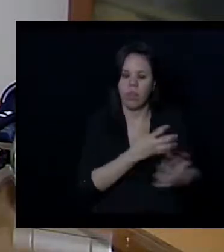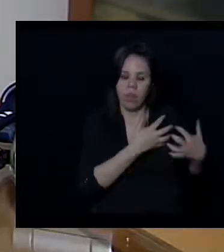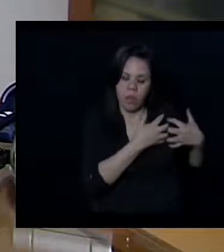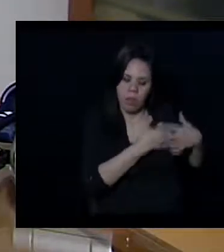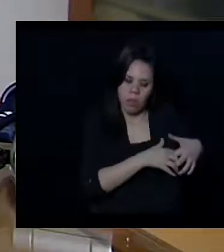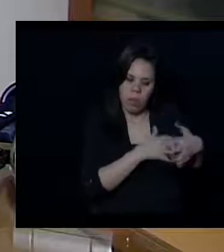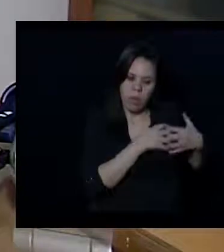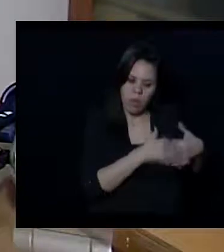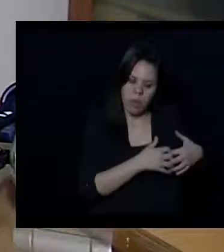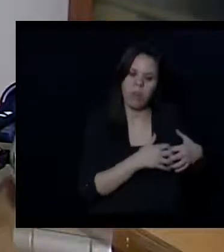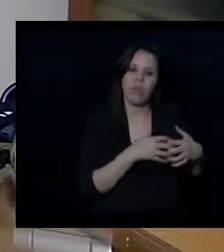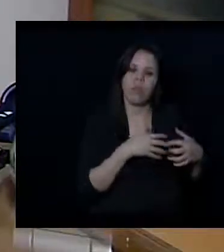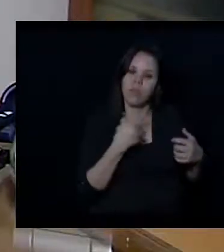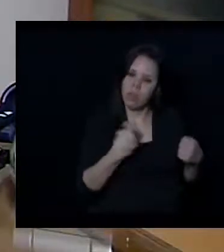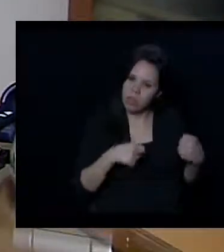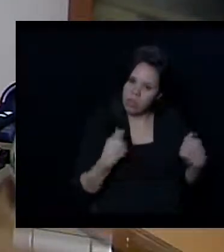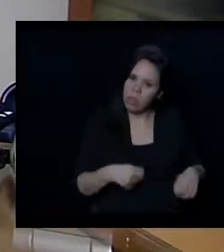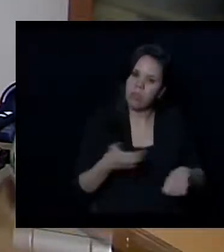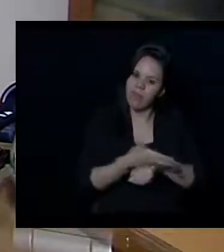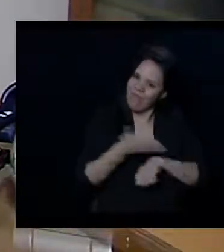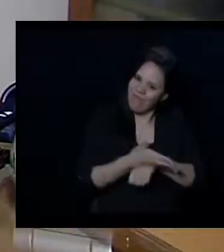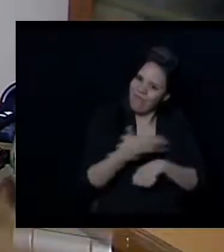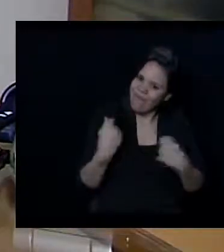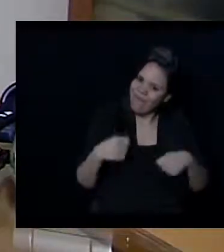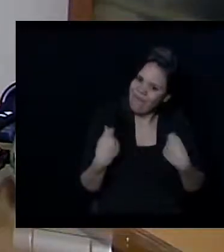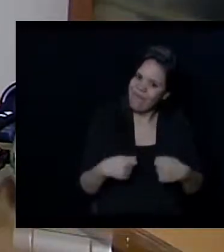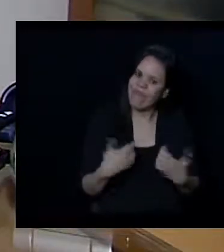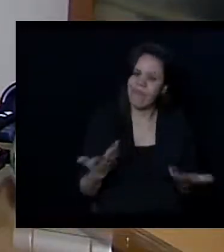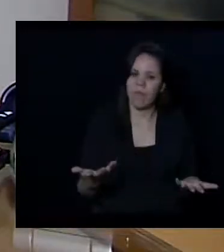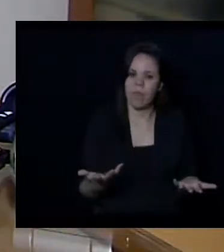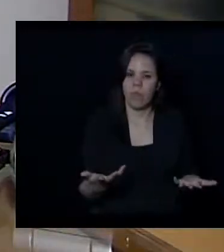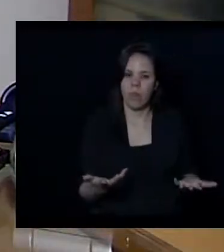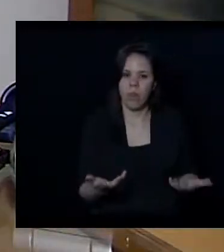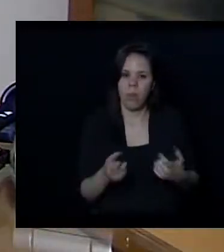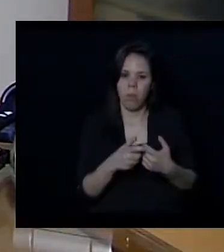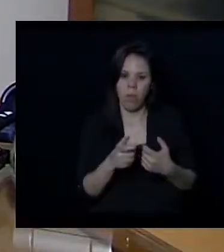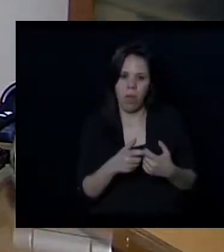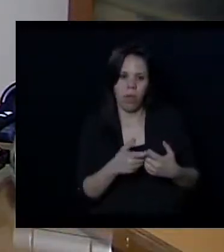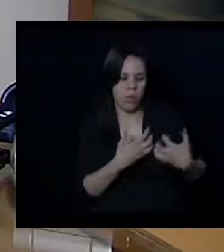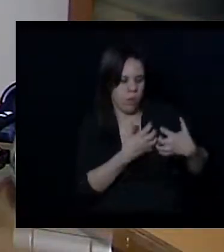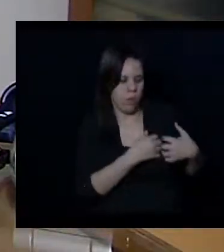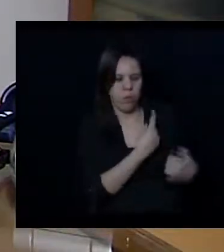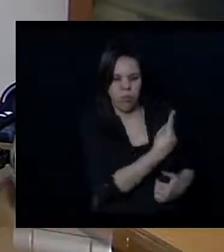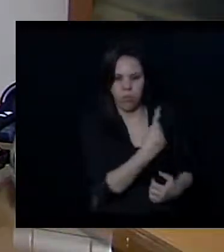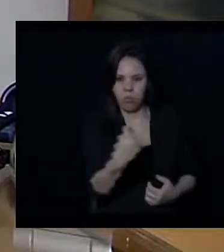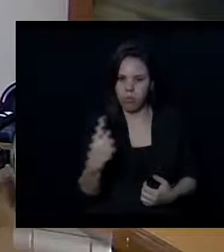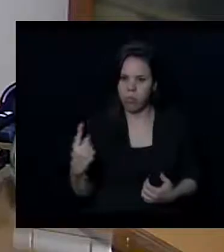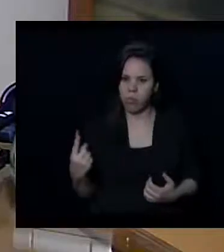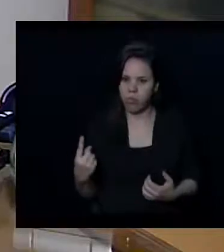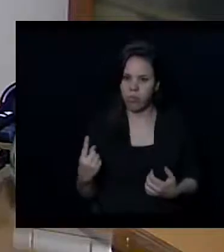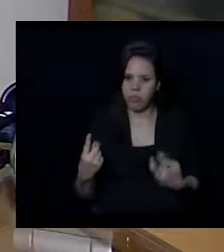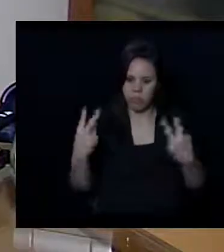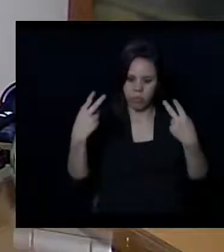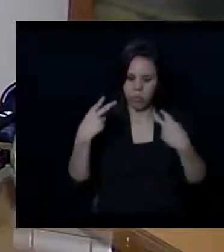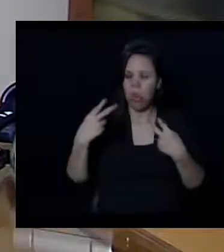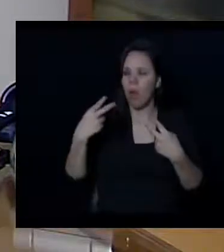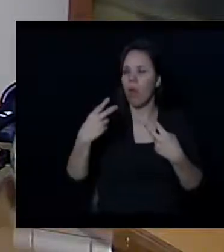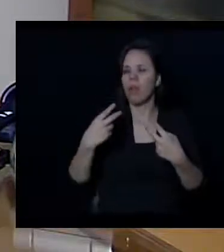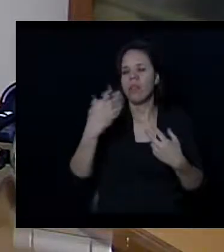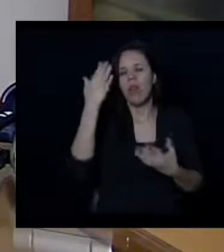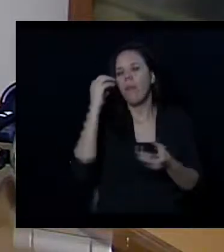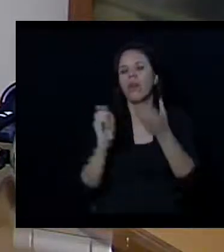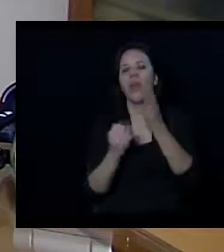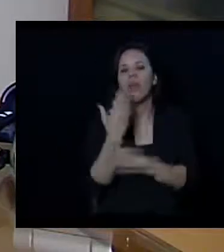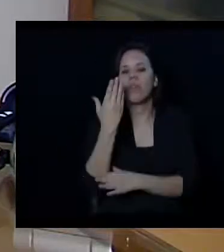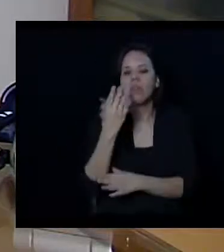ser mais frequentes. Então, cardiologia é individualização. E individualização significa olhar para o passado desse